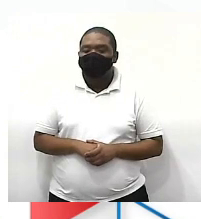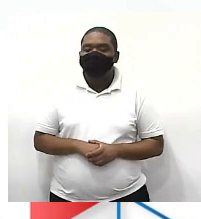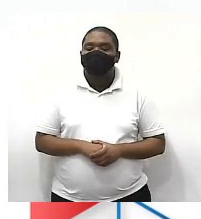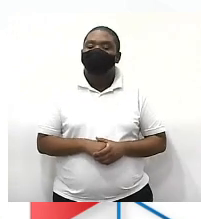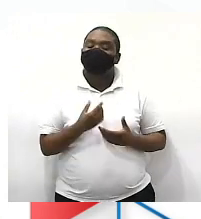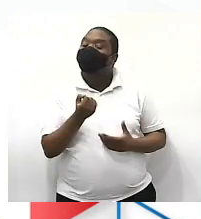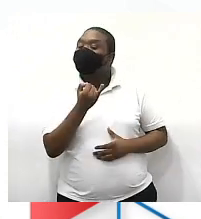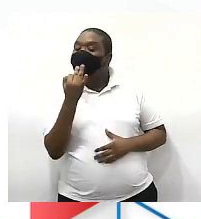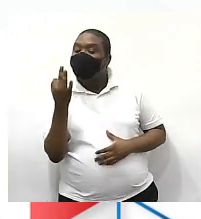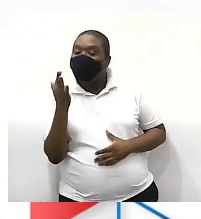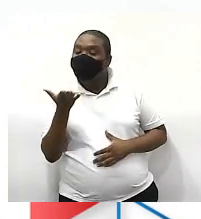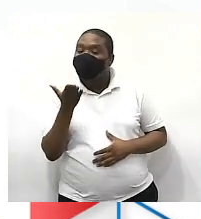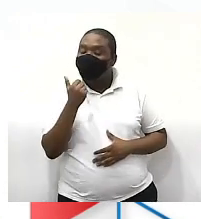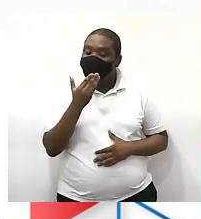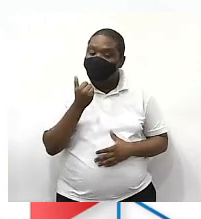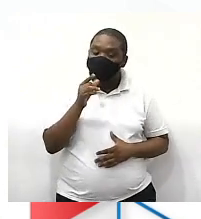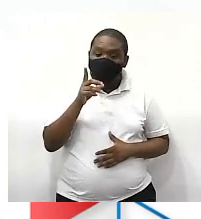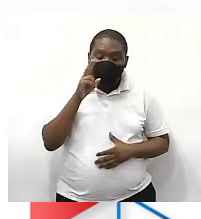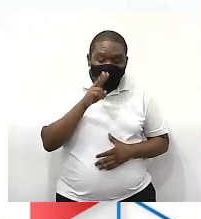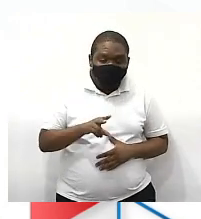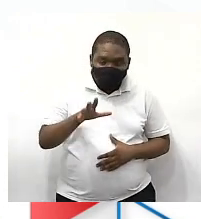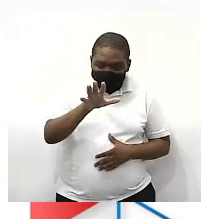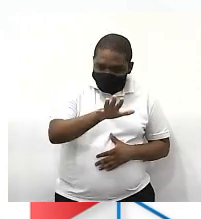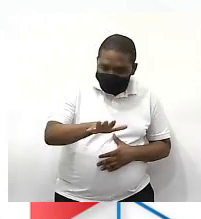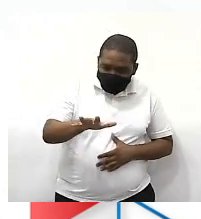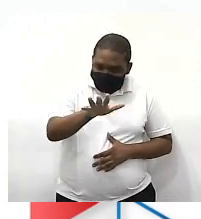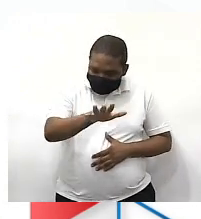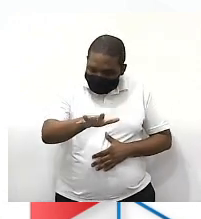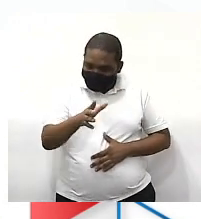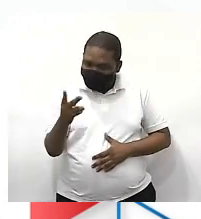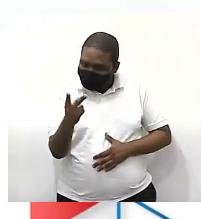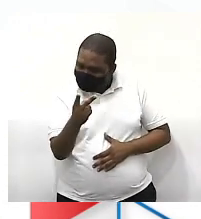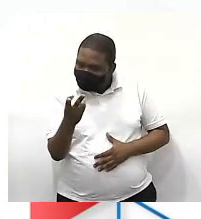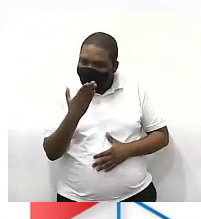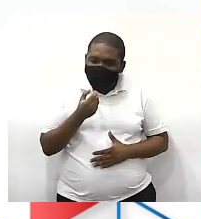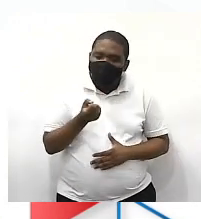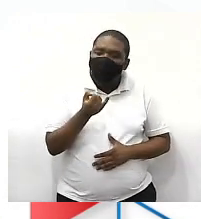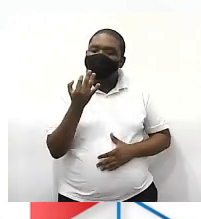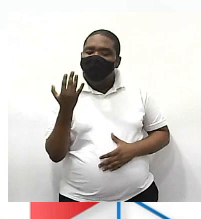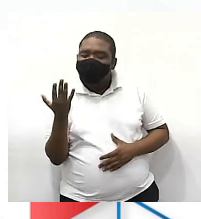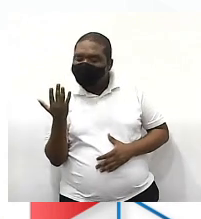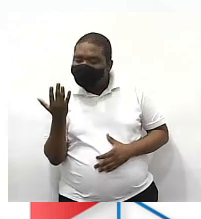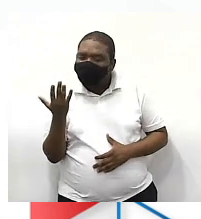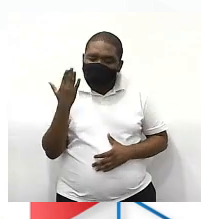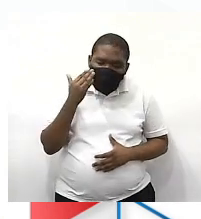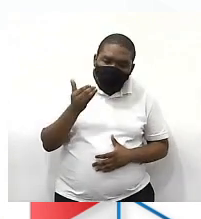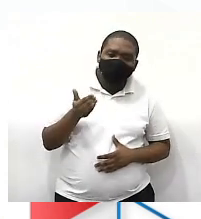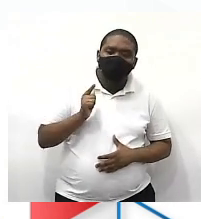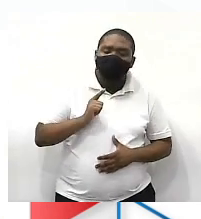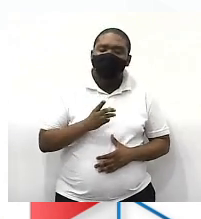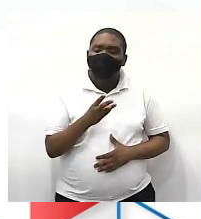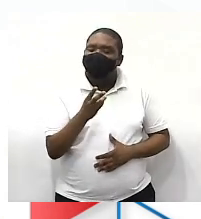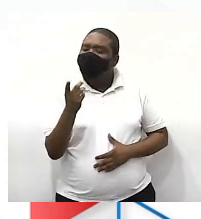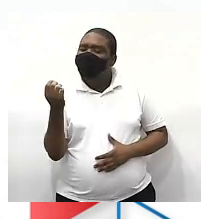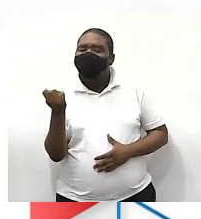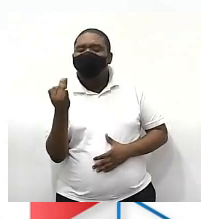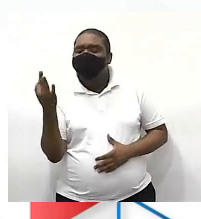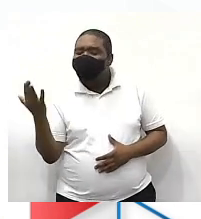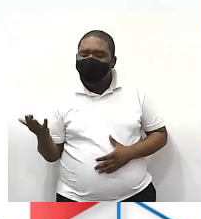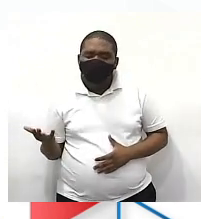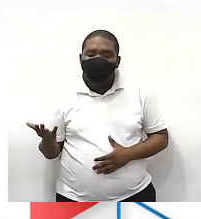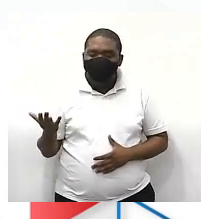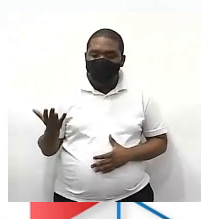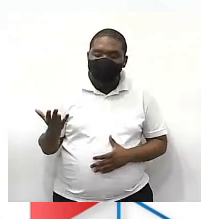Arthur comeram? Só olhando a imagem você já consegue distinguir. E quantos pedaços restaram? Ora,